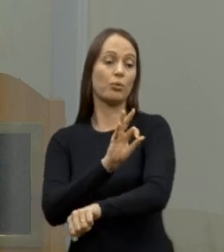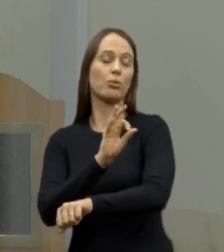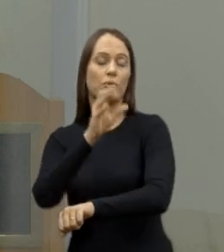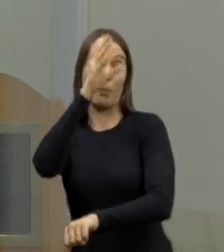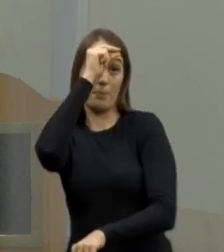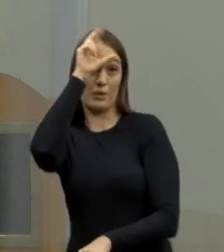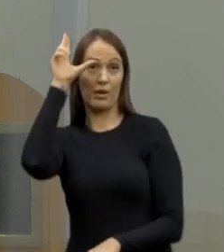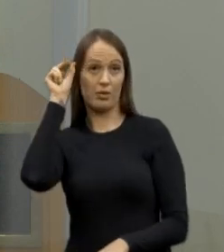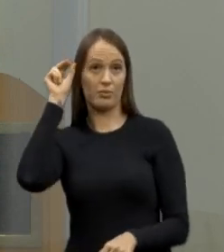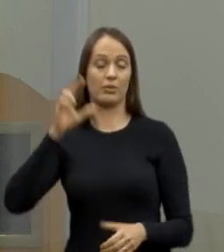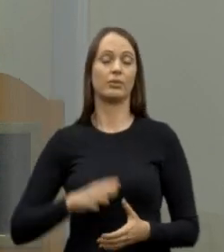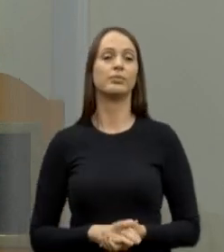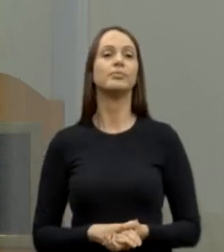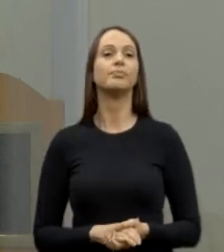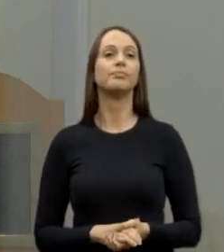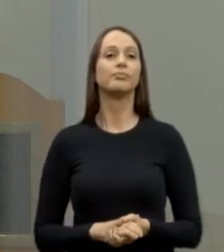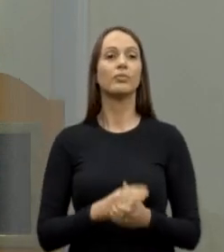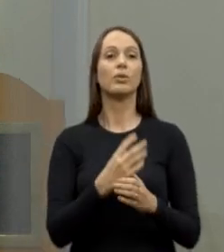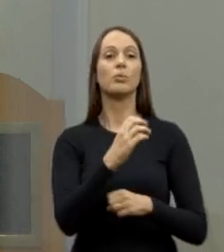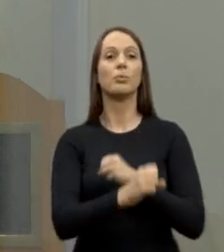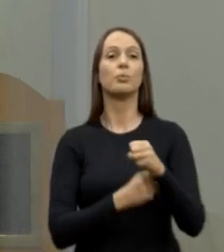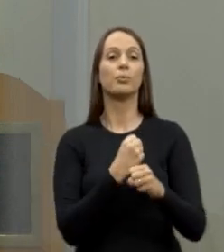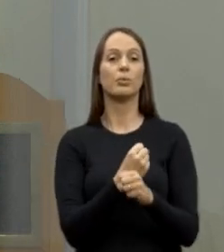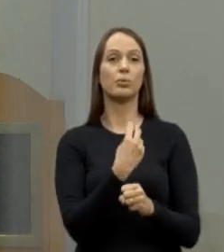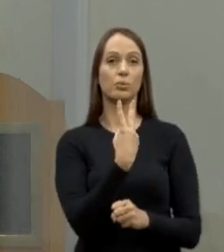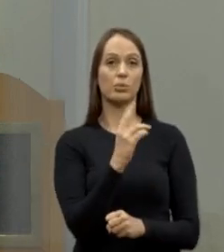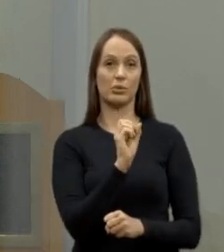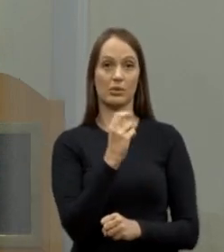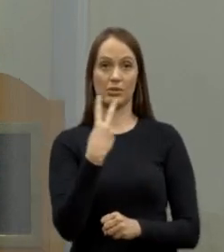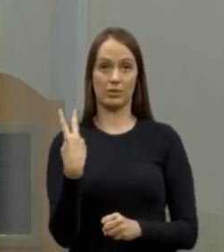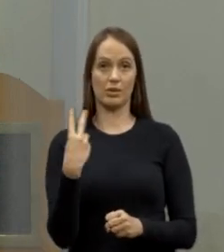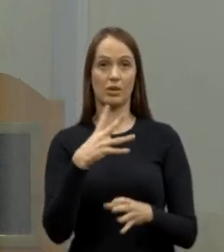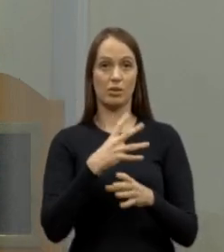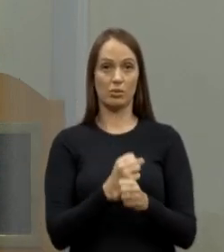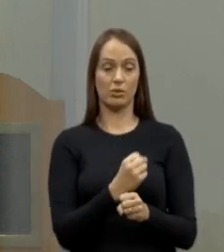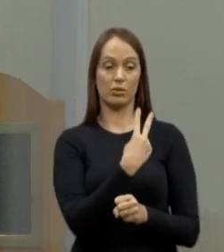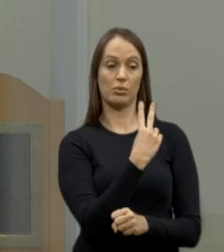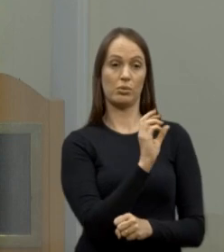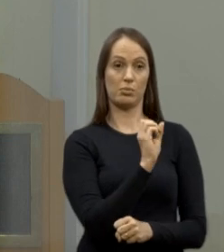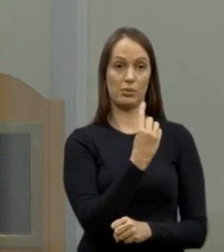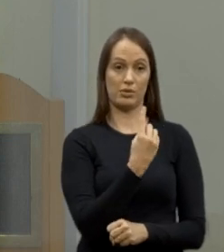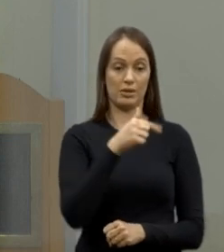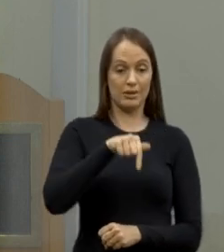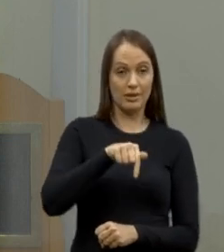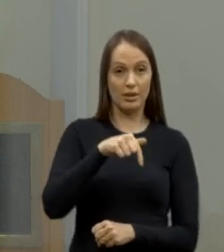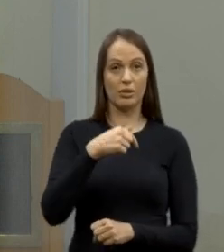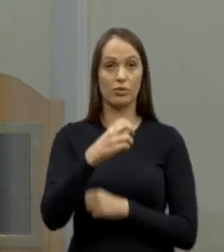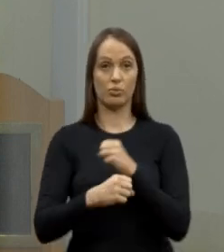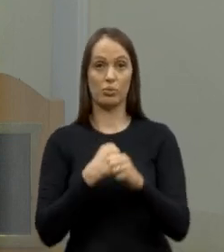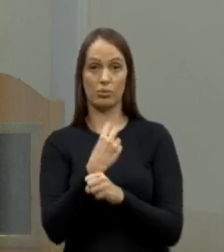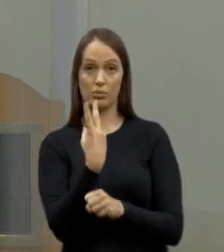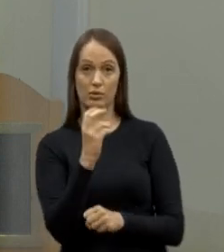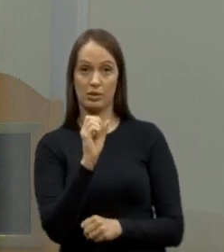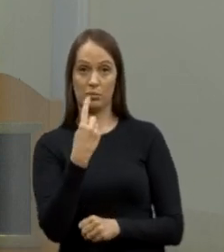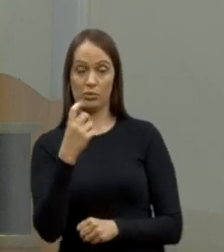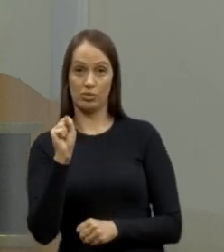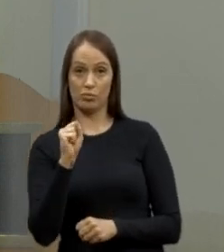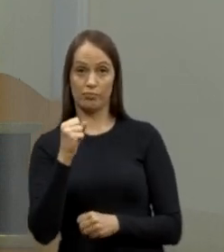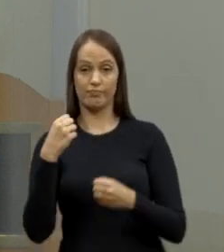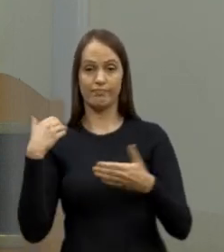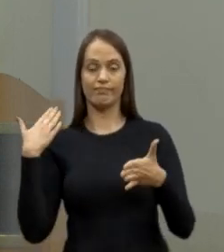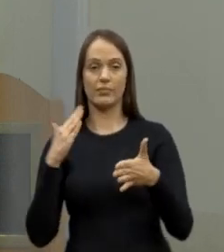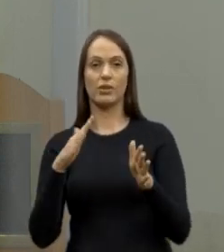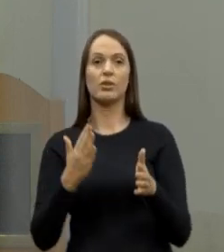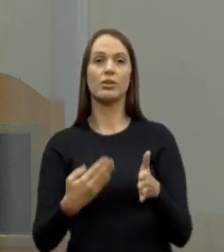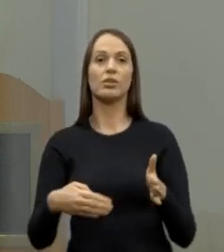2022, aconteceu exatamente o contrário. As contas de 2017 e 2018 chegaram em maio de 2022 e